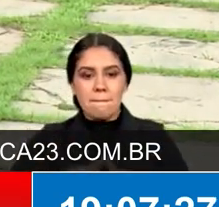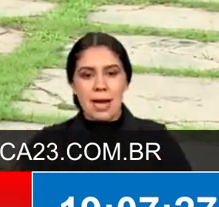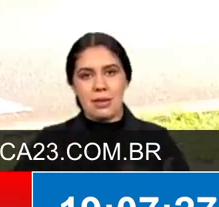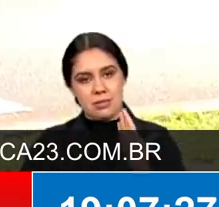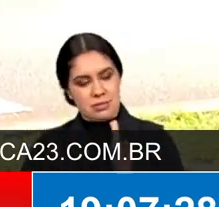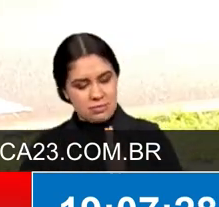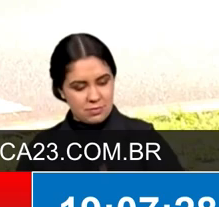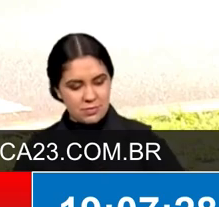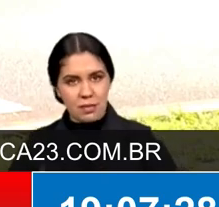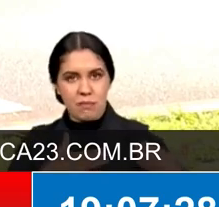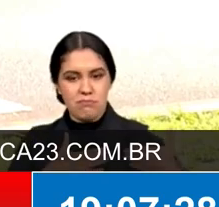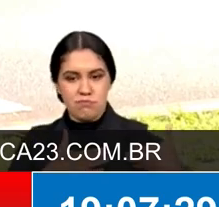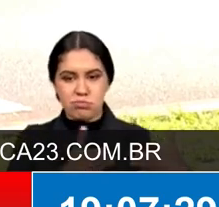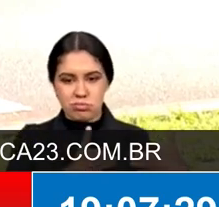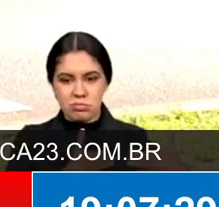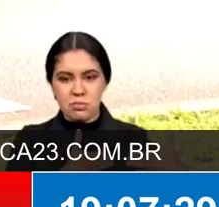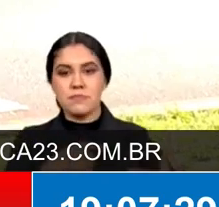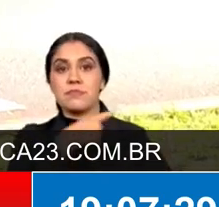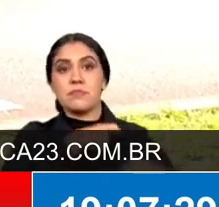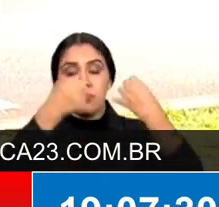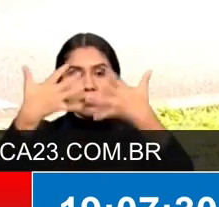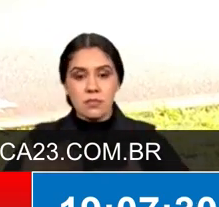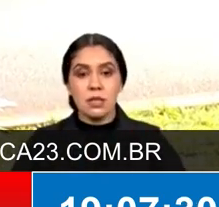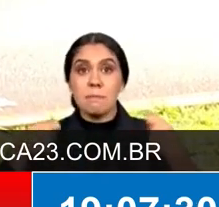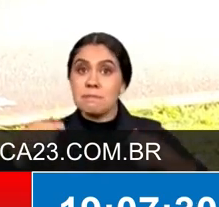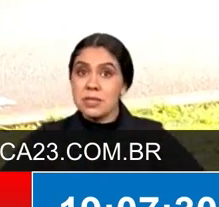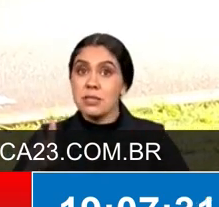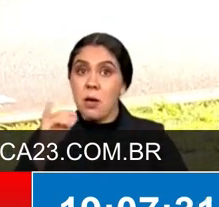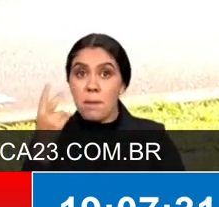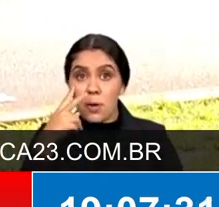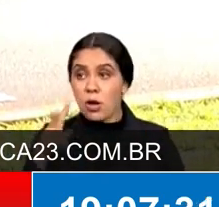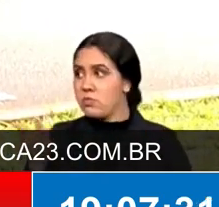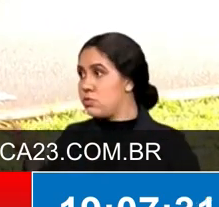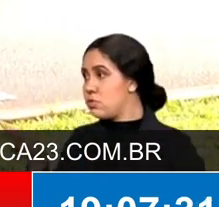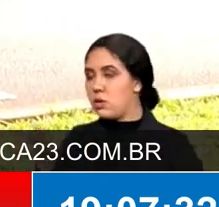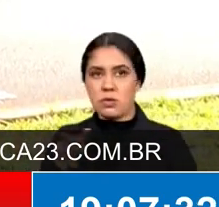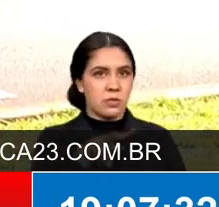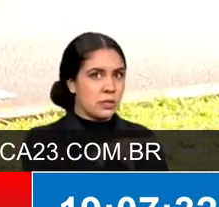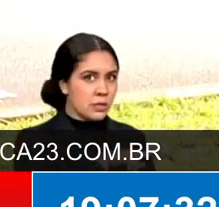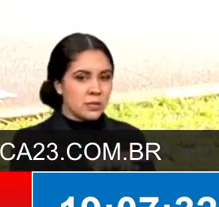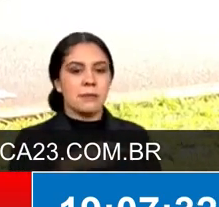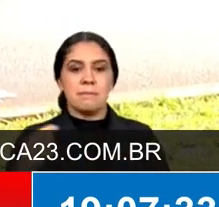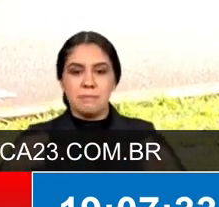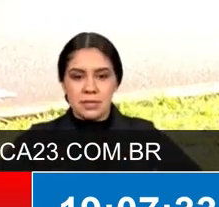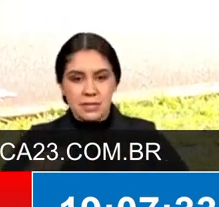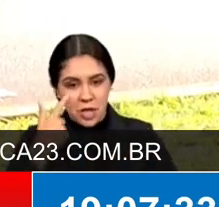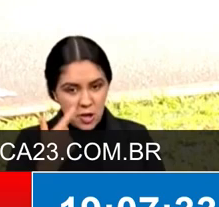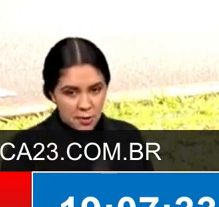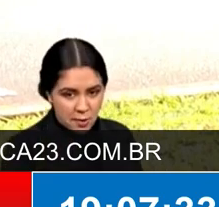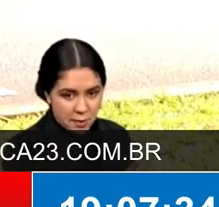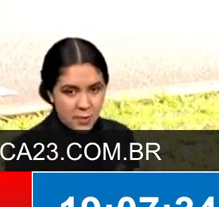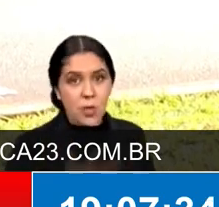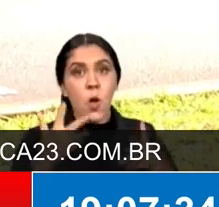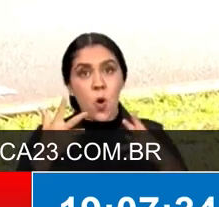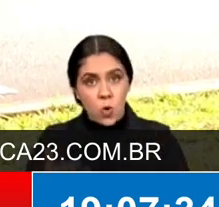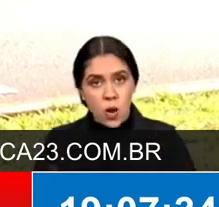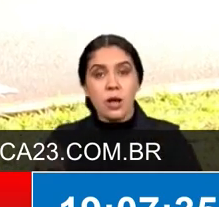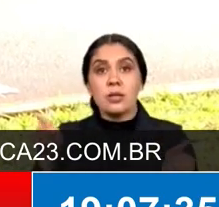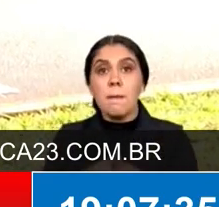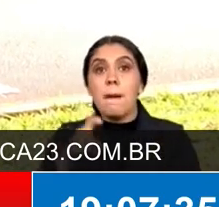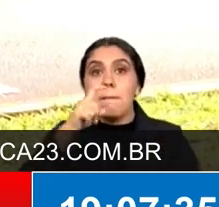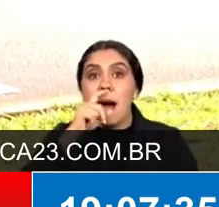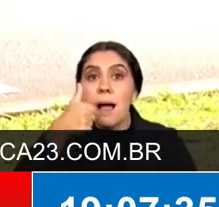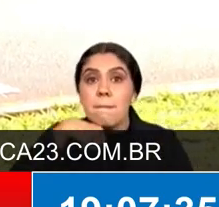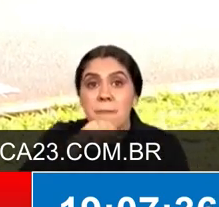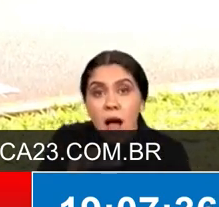direito inteiro. Olhar para os dois lados antes de atravessar. Todo cuidado é pouco, prestar atenção. Conselhos de pais e